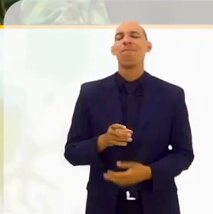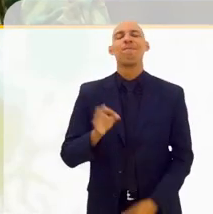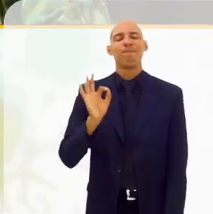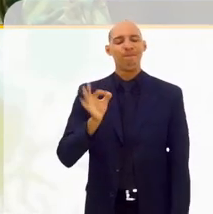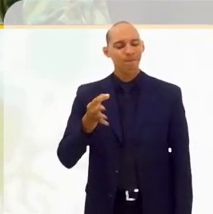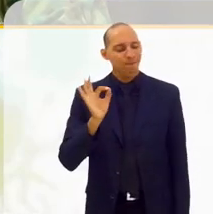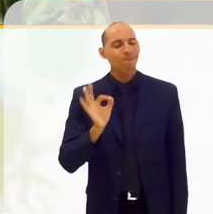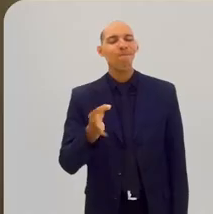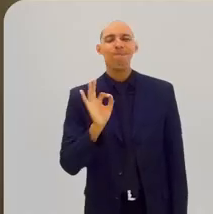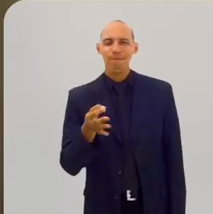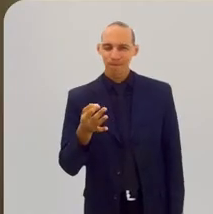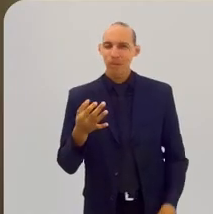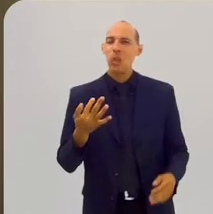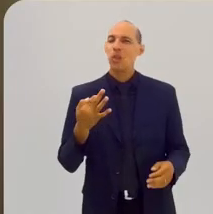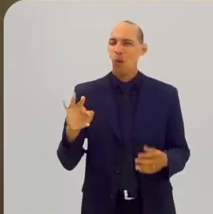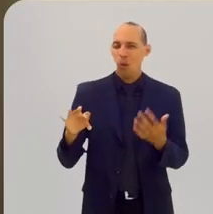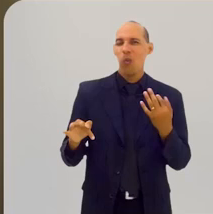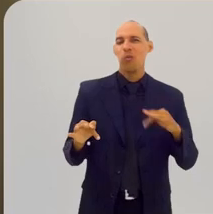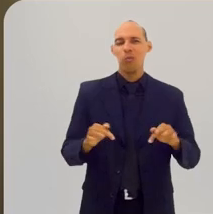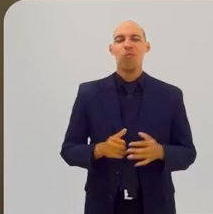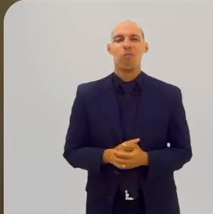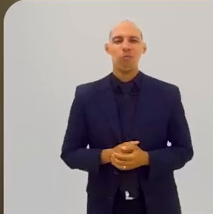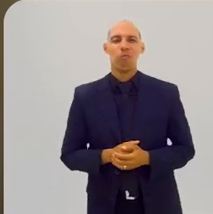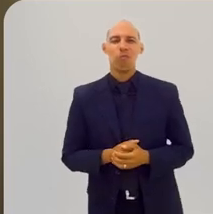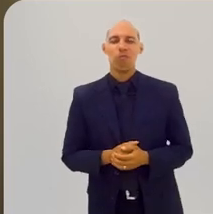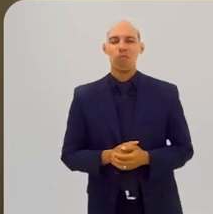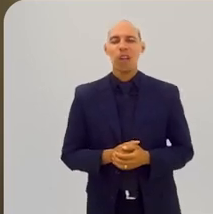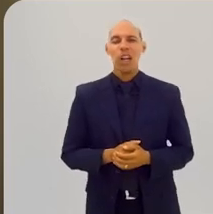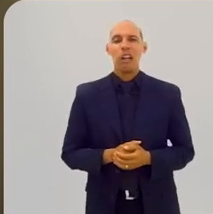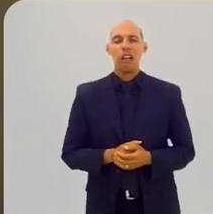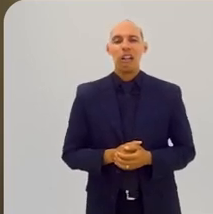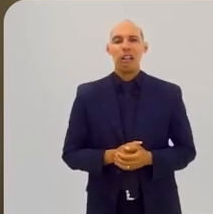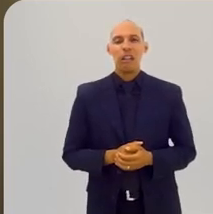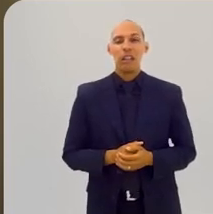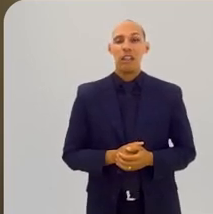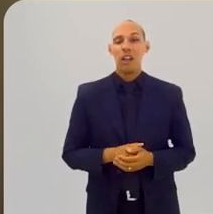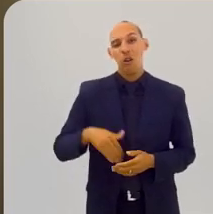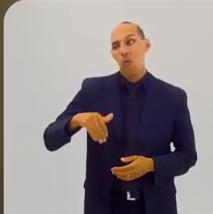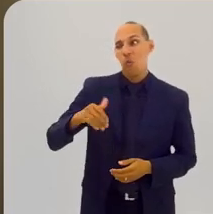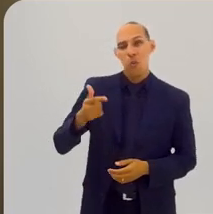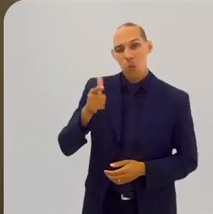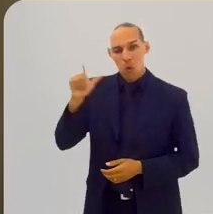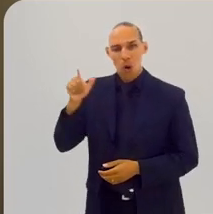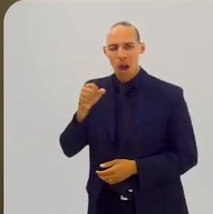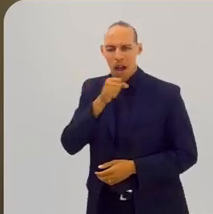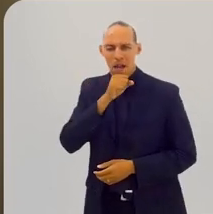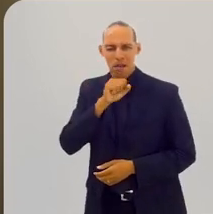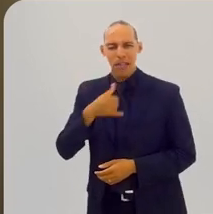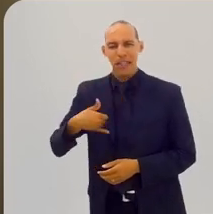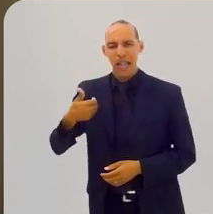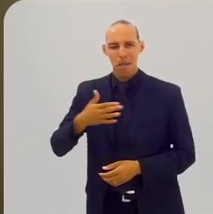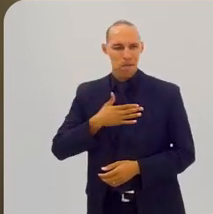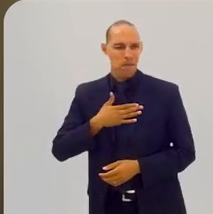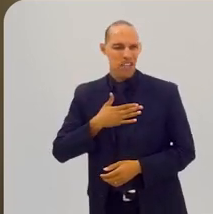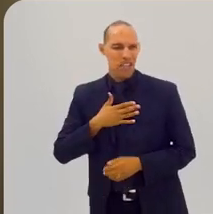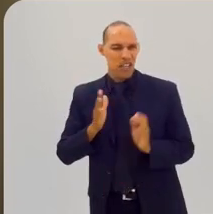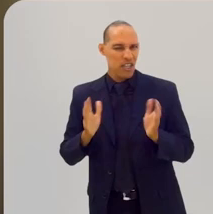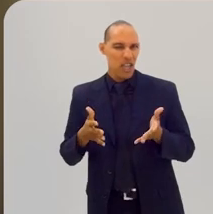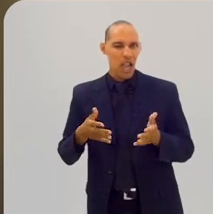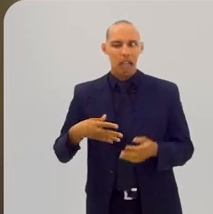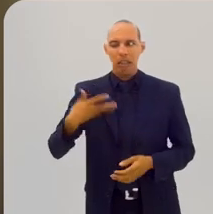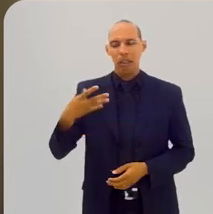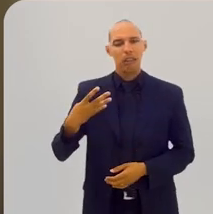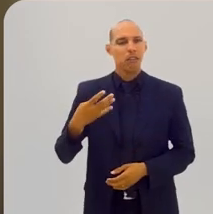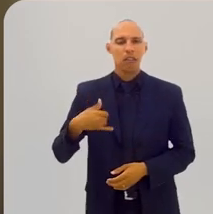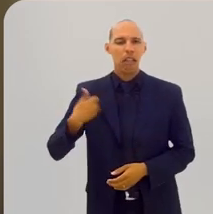né deve doer eu acho que as pessoas mais velhas assim da minha da minha idade assim